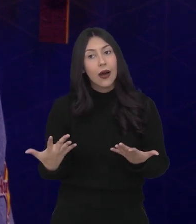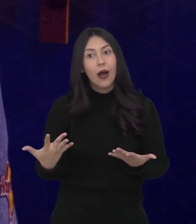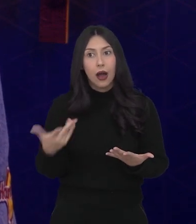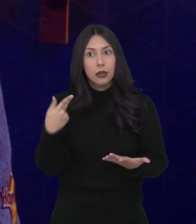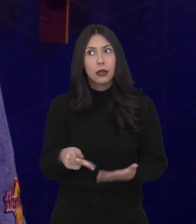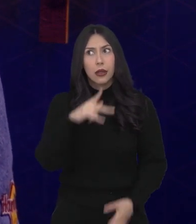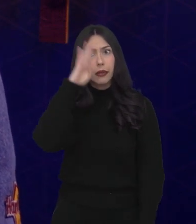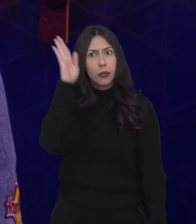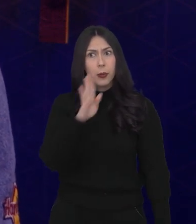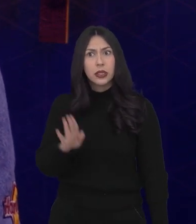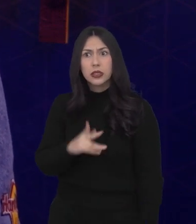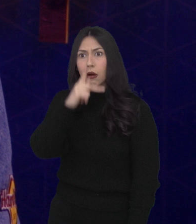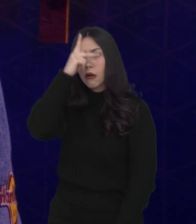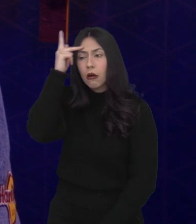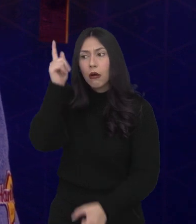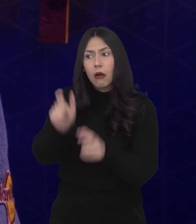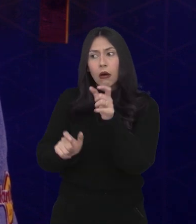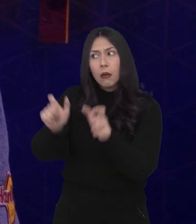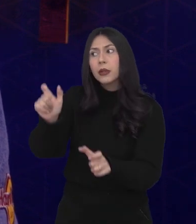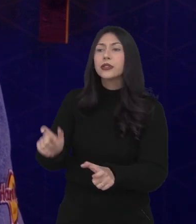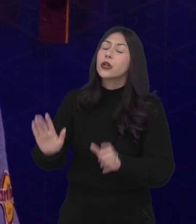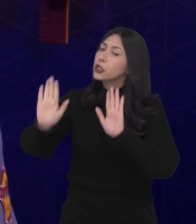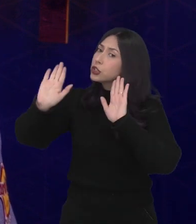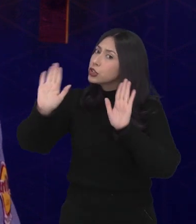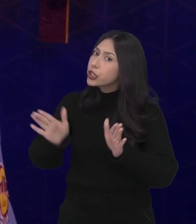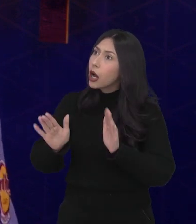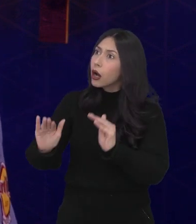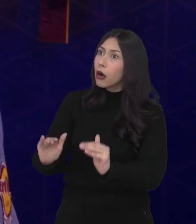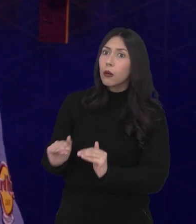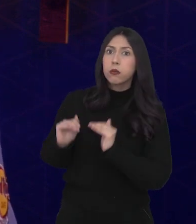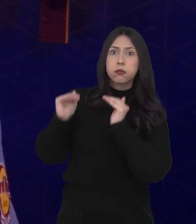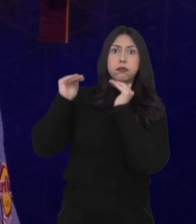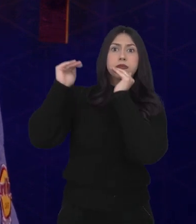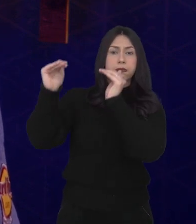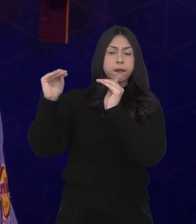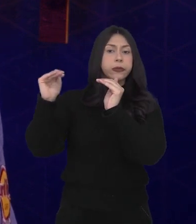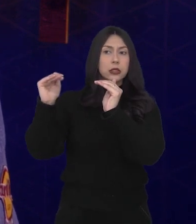que já tinham um destaque, né, nas competições